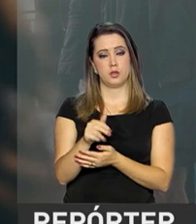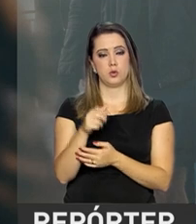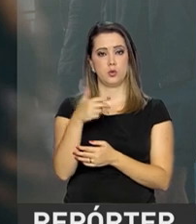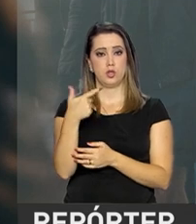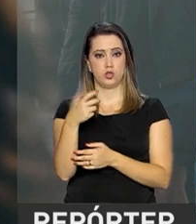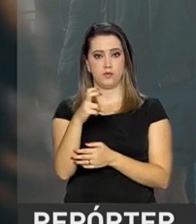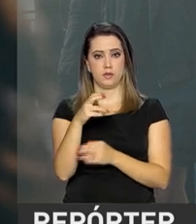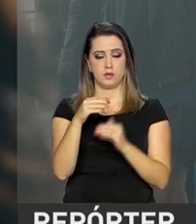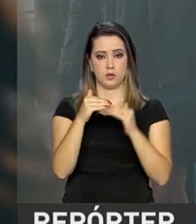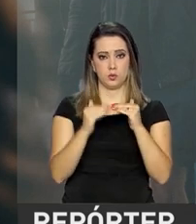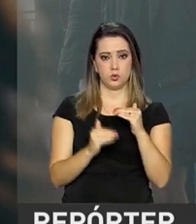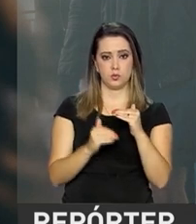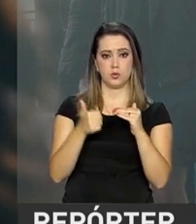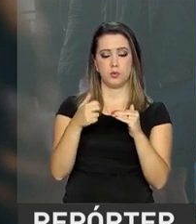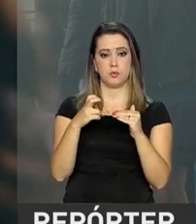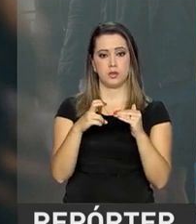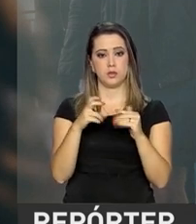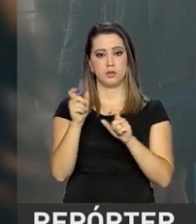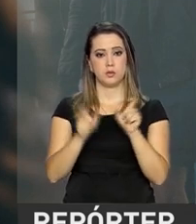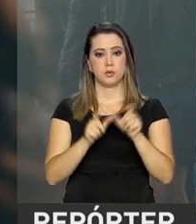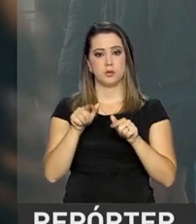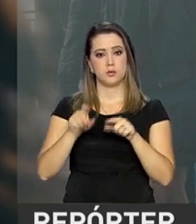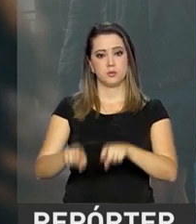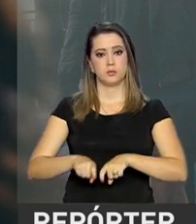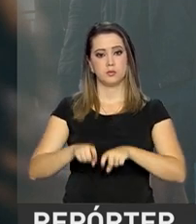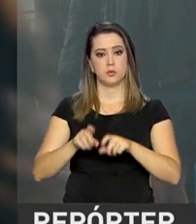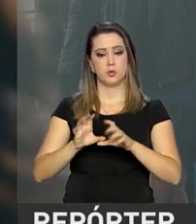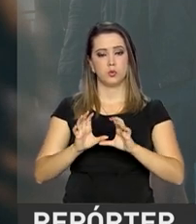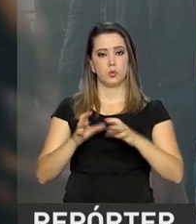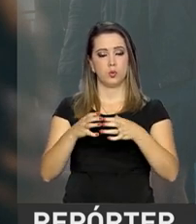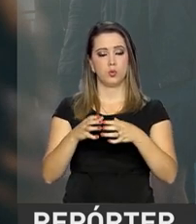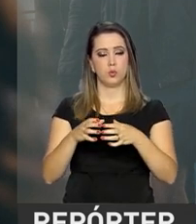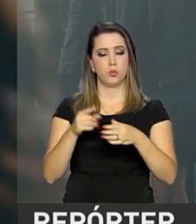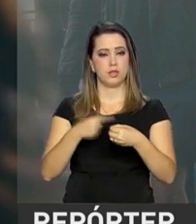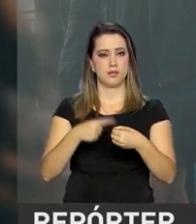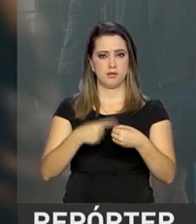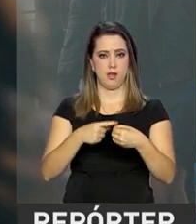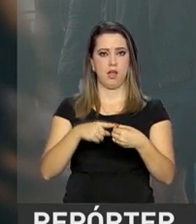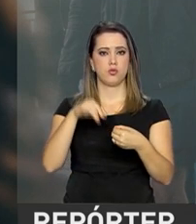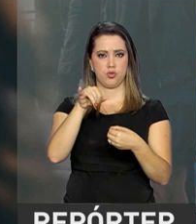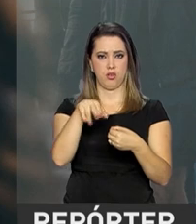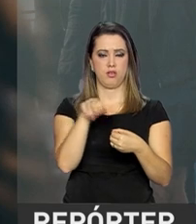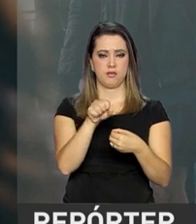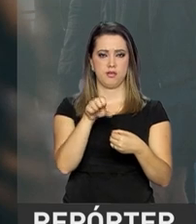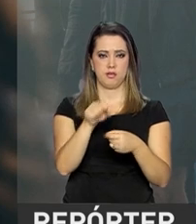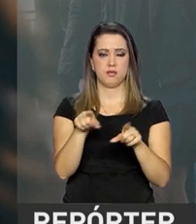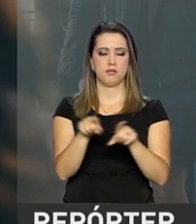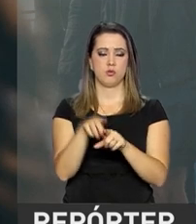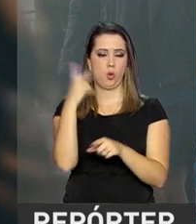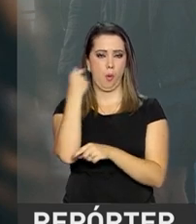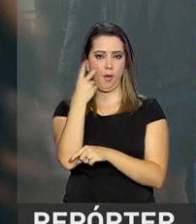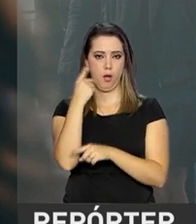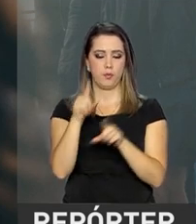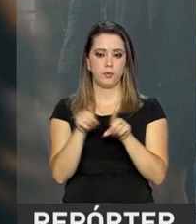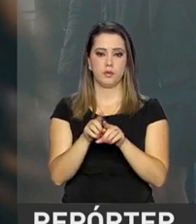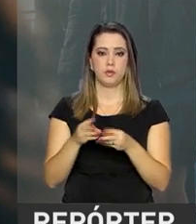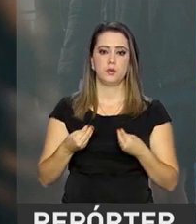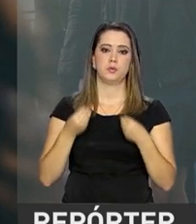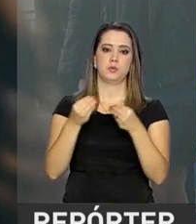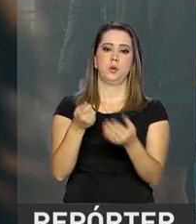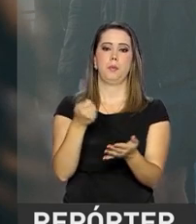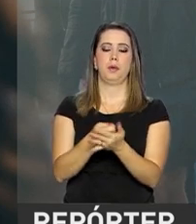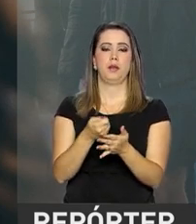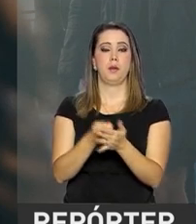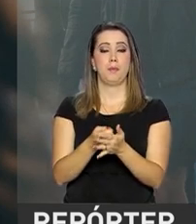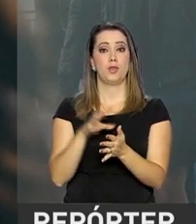25 para 15 anos para os trabalhadores do regime geral da previdência além disso foi incluído no texto a concessão de